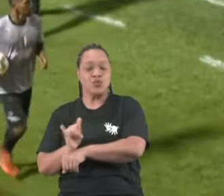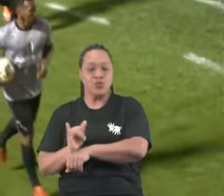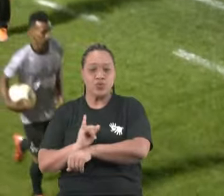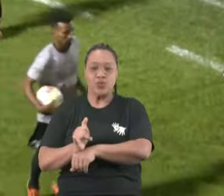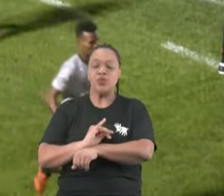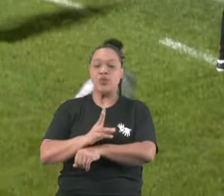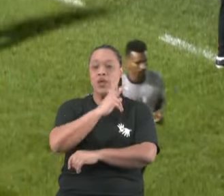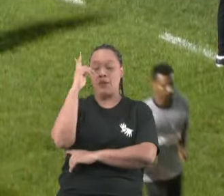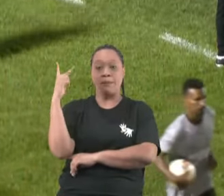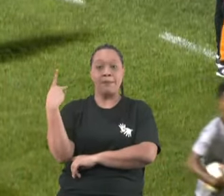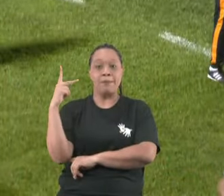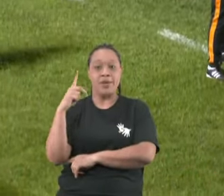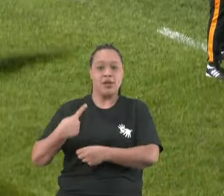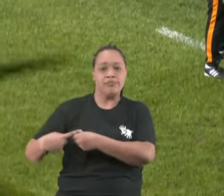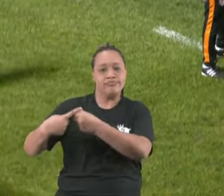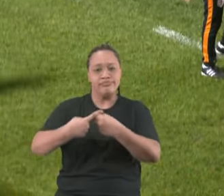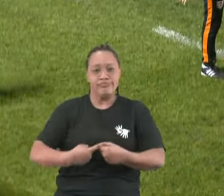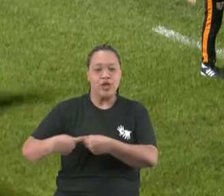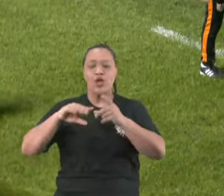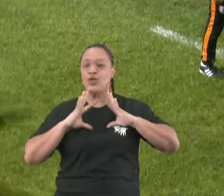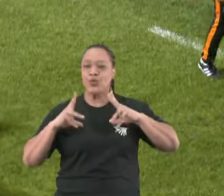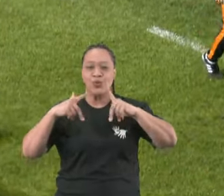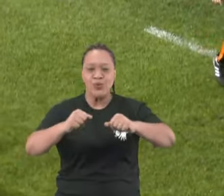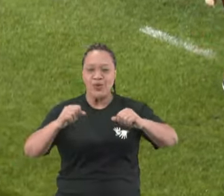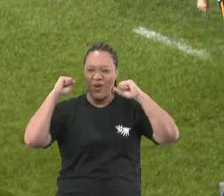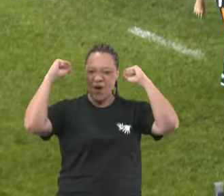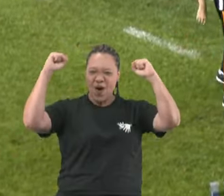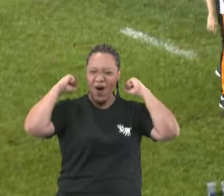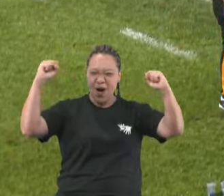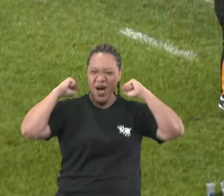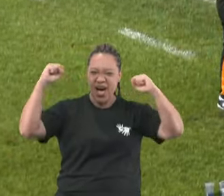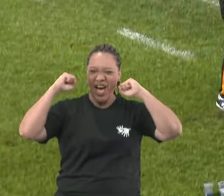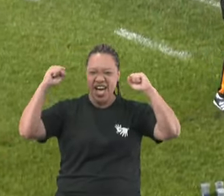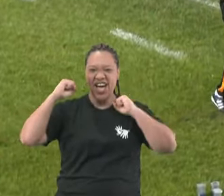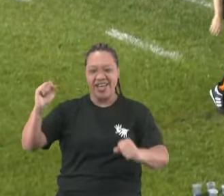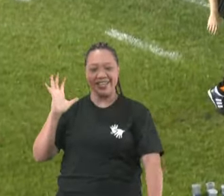Paripoeira, todo mundo torcendo pelo Galo.